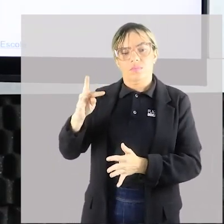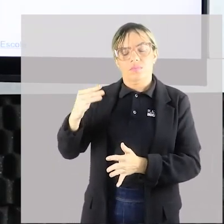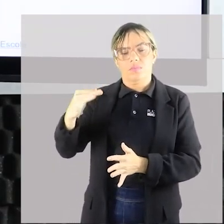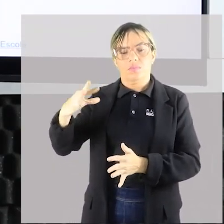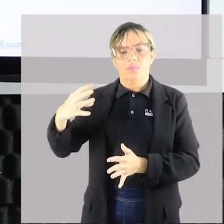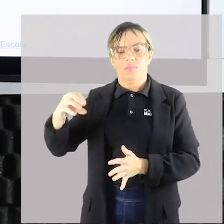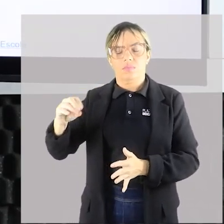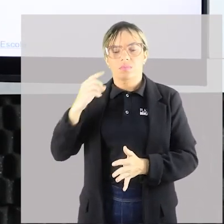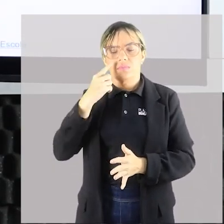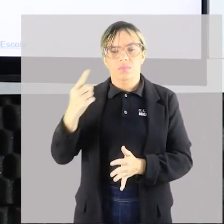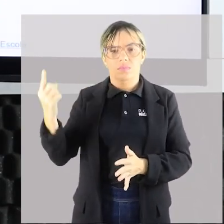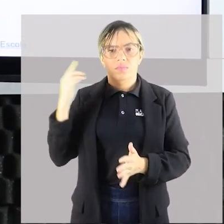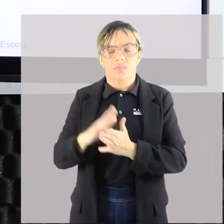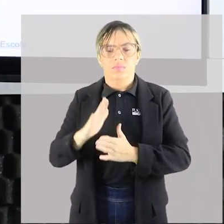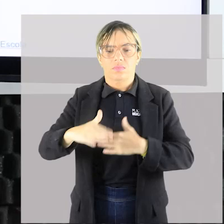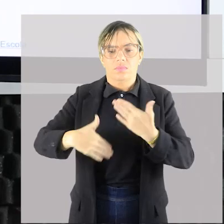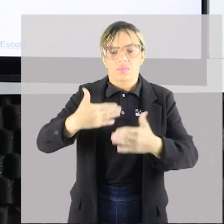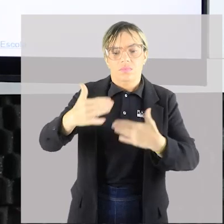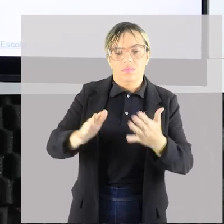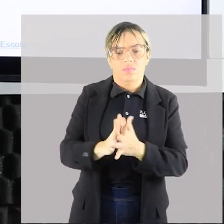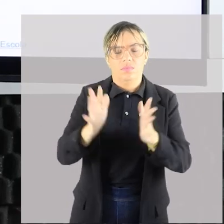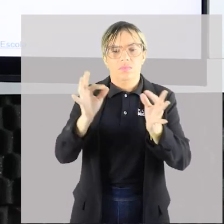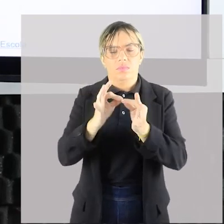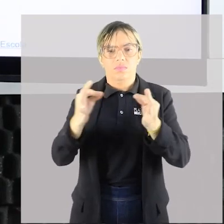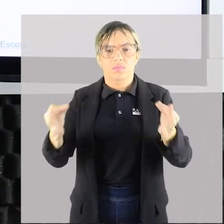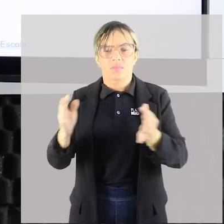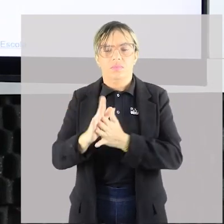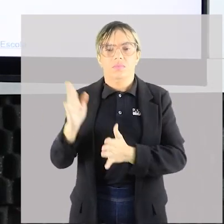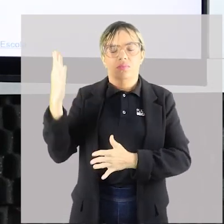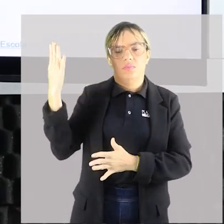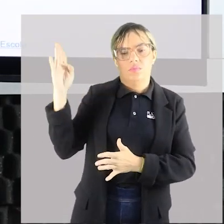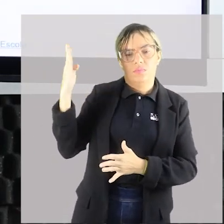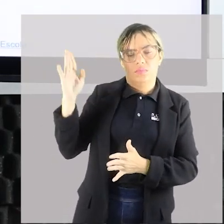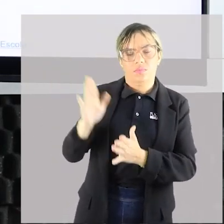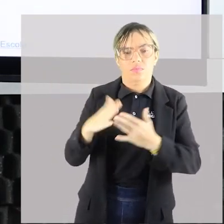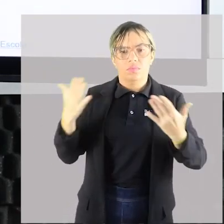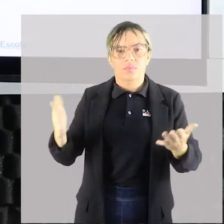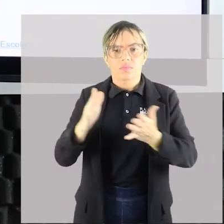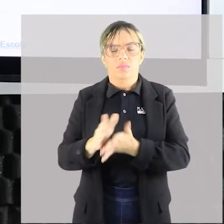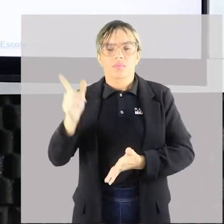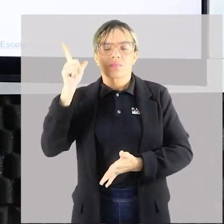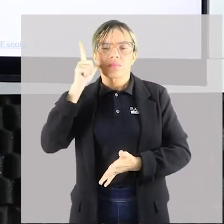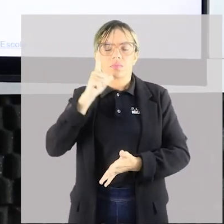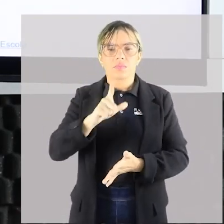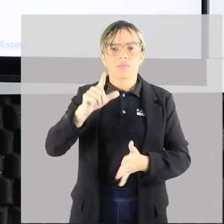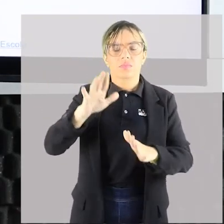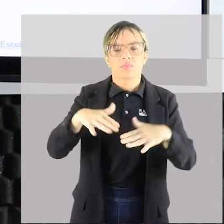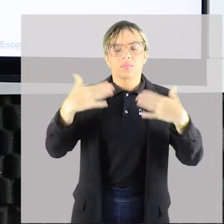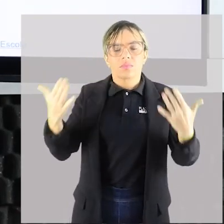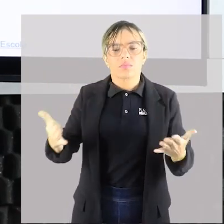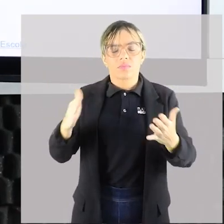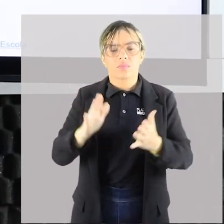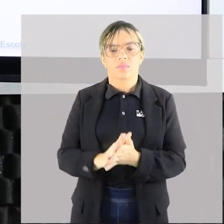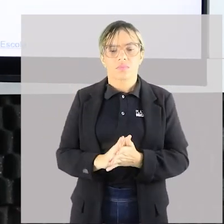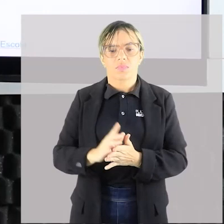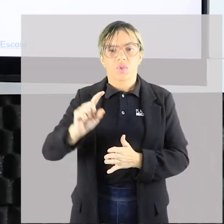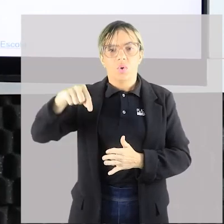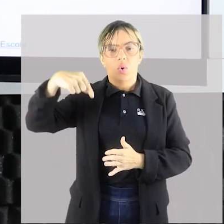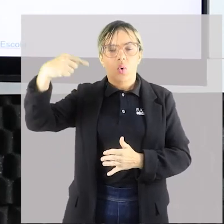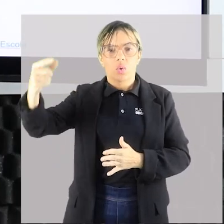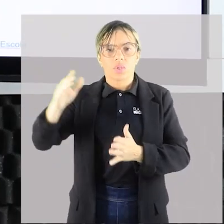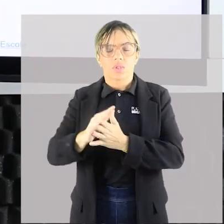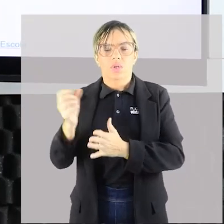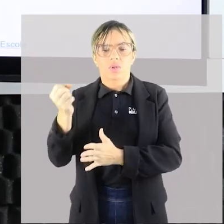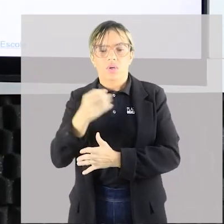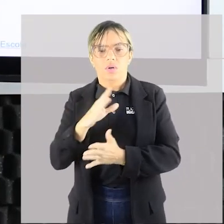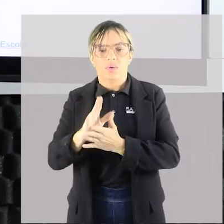reprodução que é ali um processo muito simples, onde essa bactéria ela vai conseguir, né, ali produzir uma outra